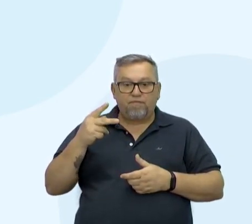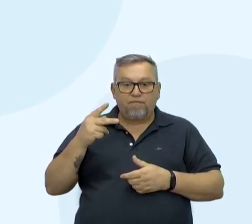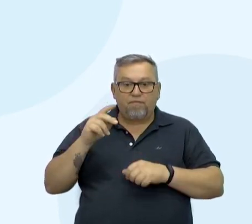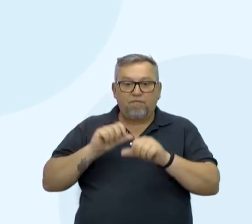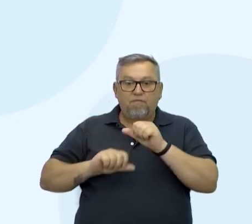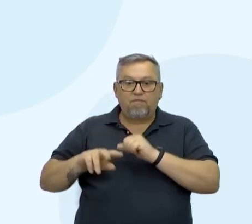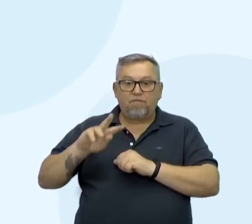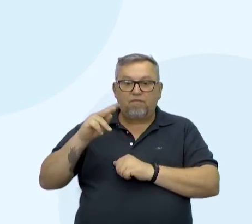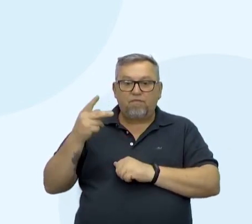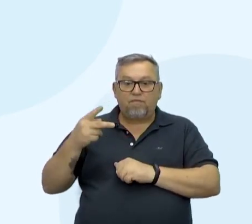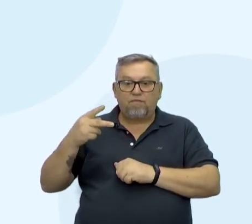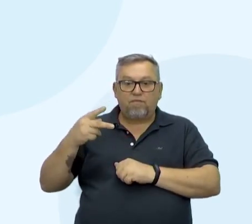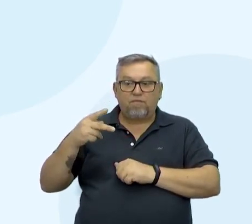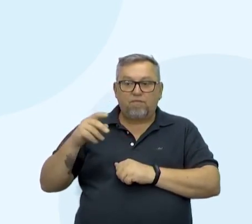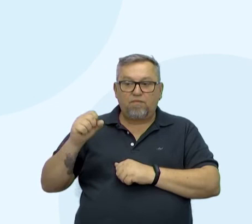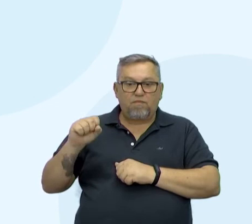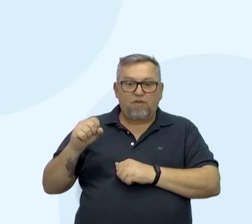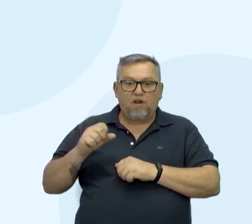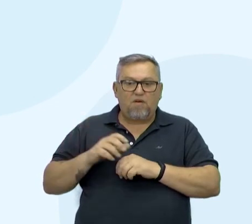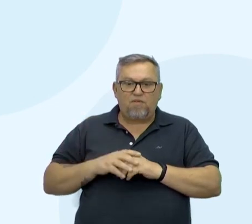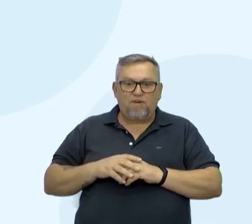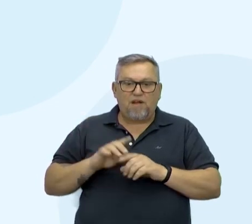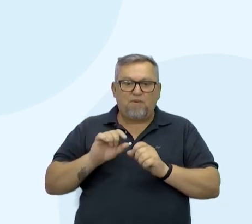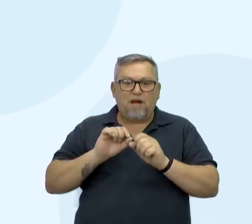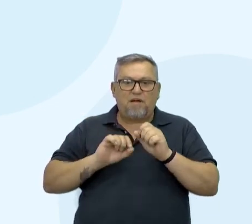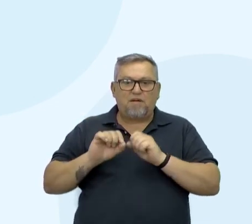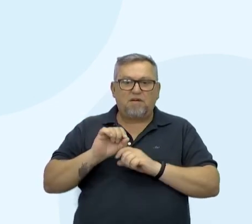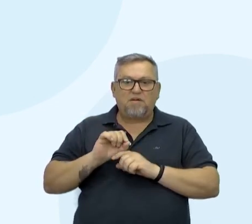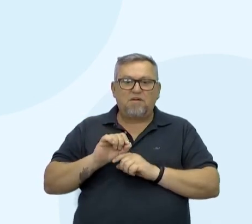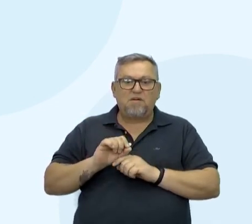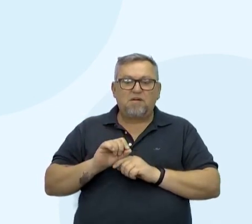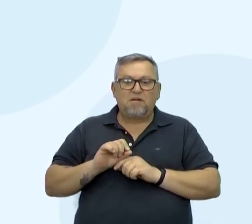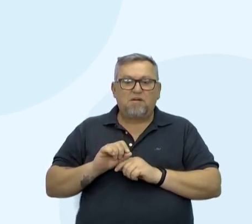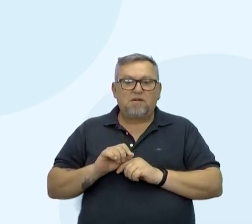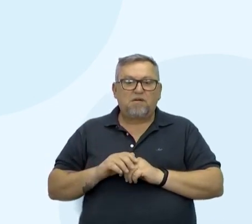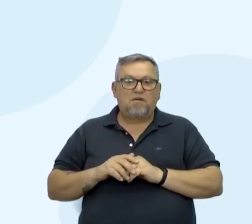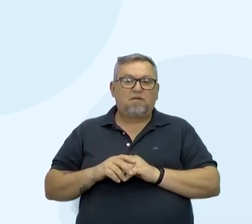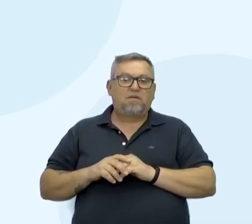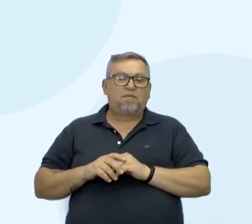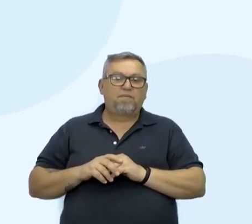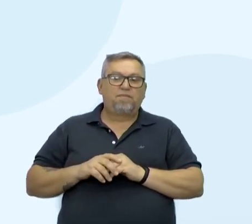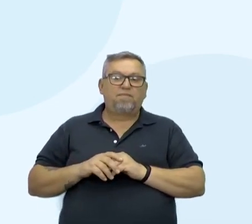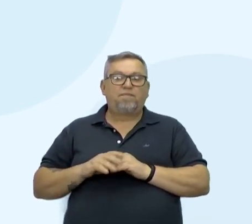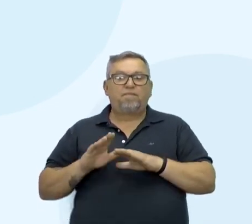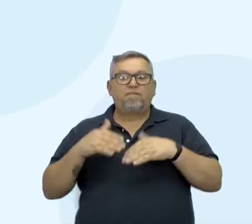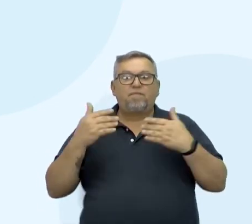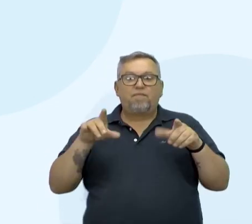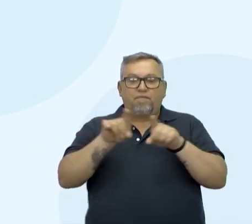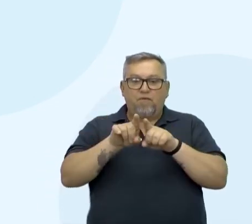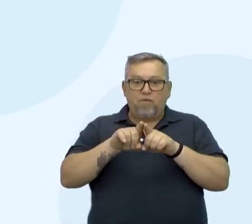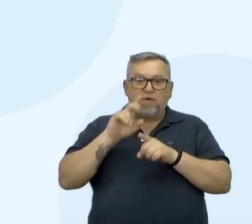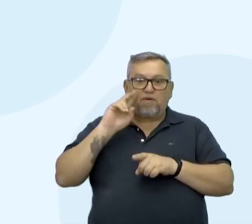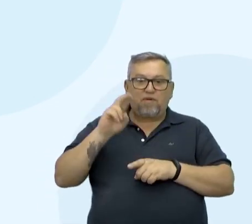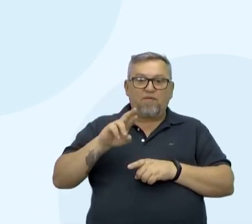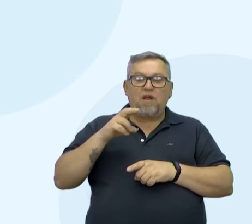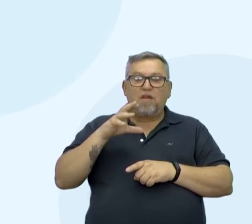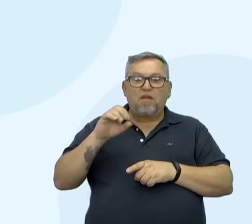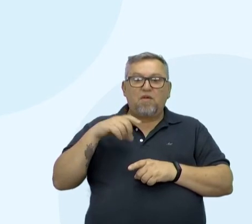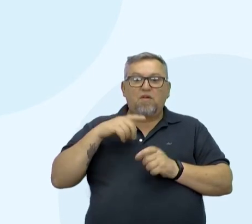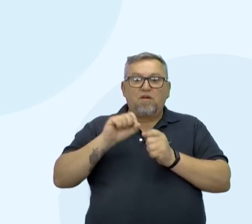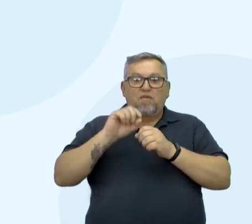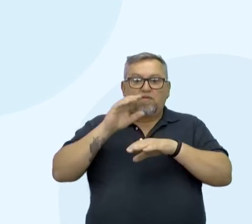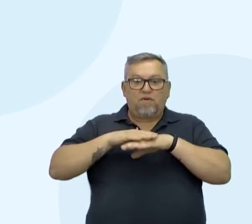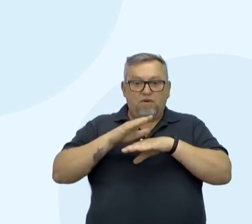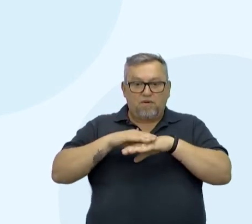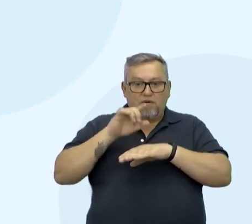em hélio. Fusão nuclear, através aí da fusão nuclear, certo? Em hélio. E aí você tem a radiação sendo produzida aqui,